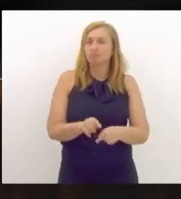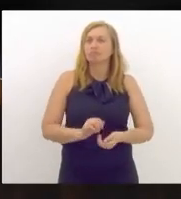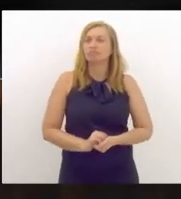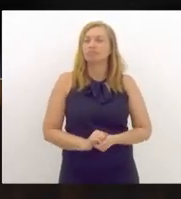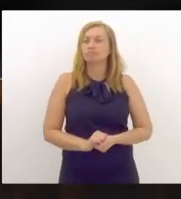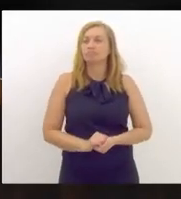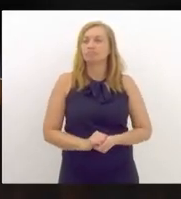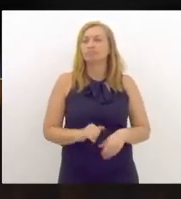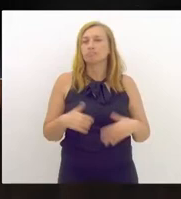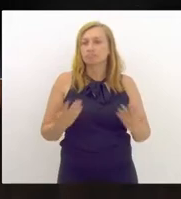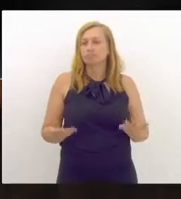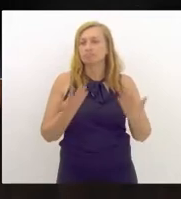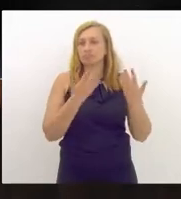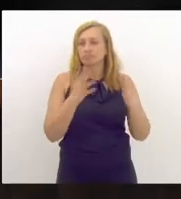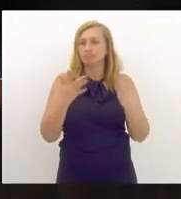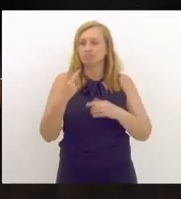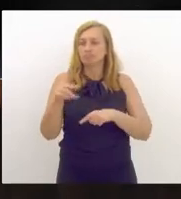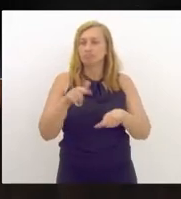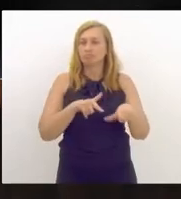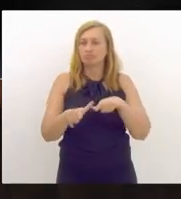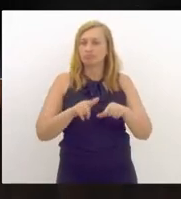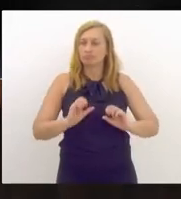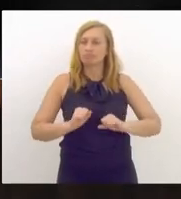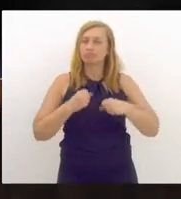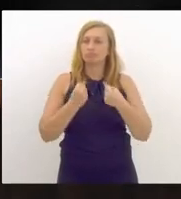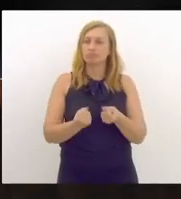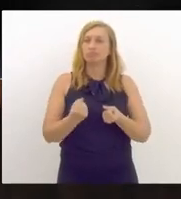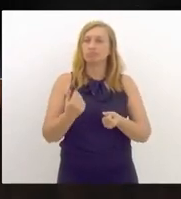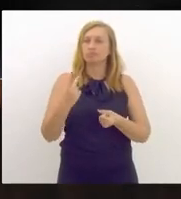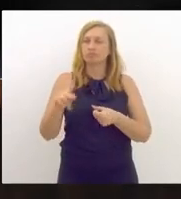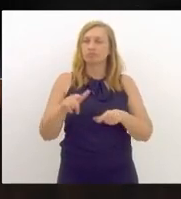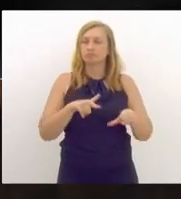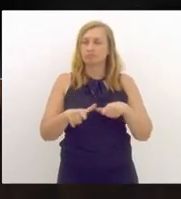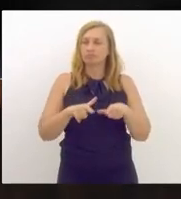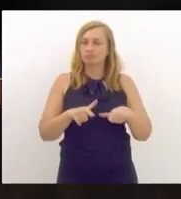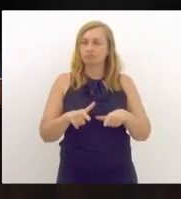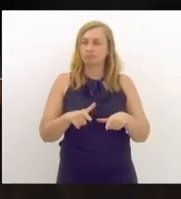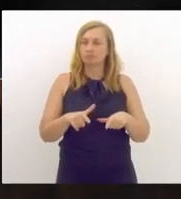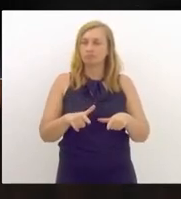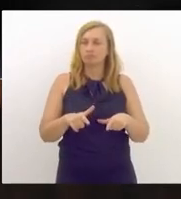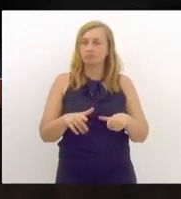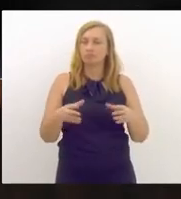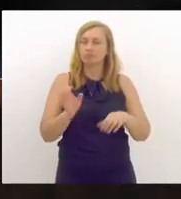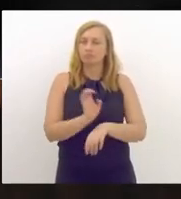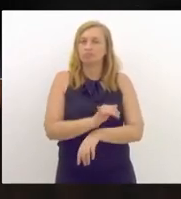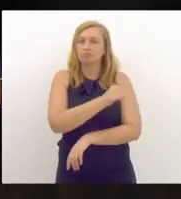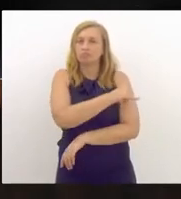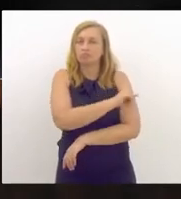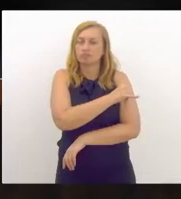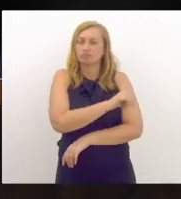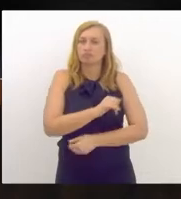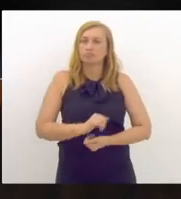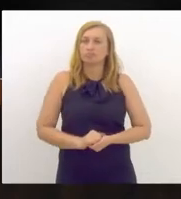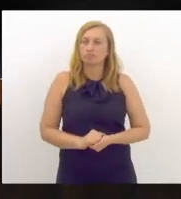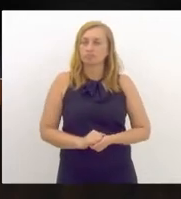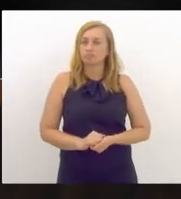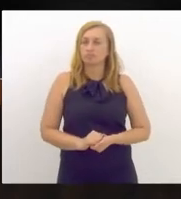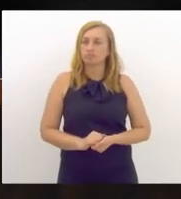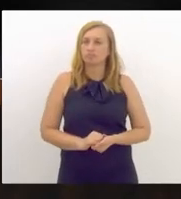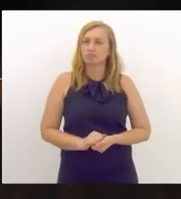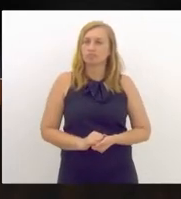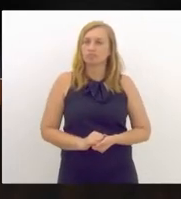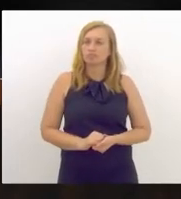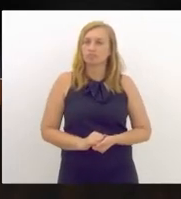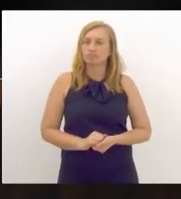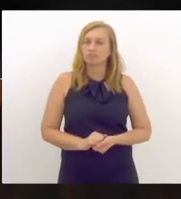então parabéns pelo seu trabalho esforço que só mandata fez de a quilombar o estado do Rio de Janeiro e essa casa